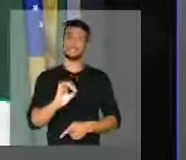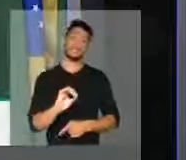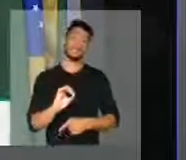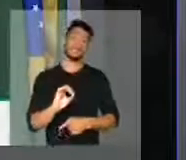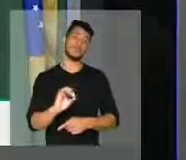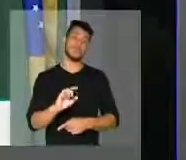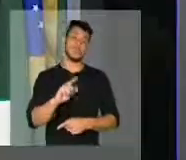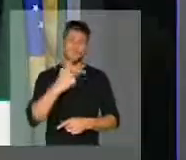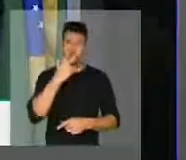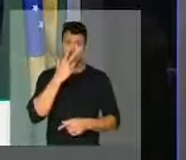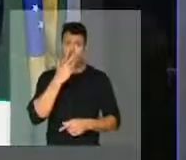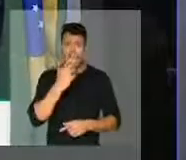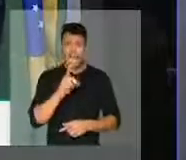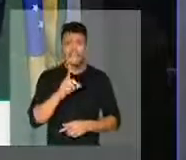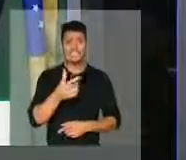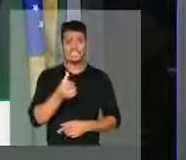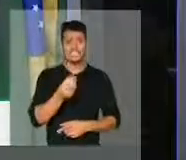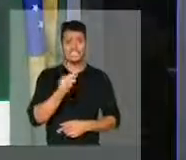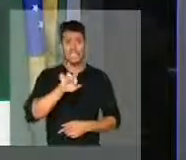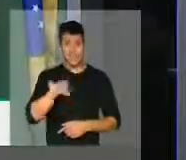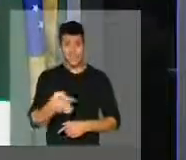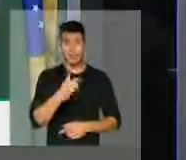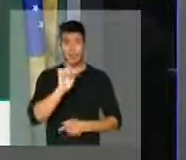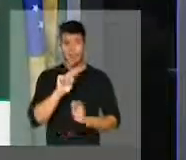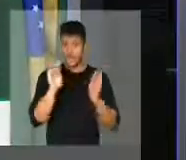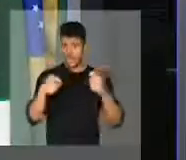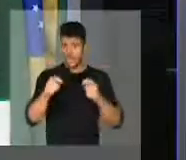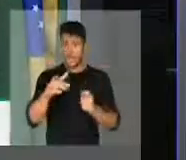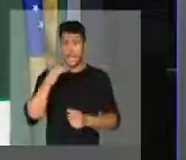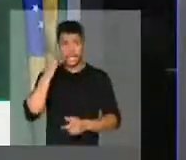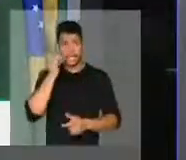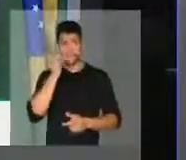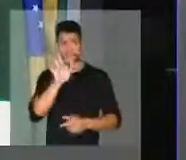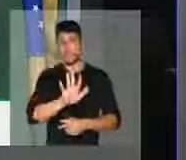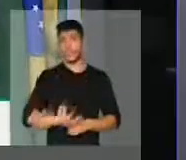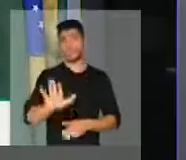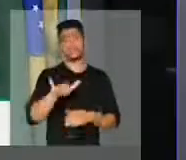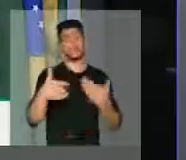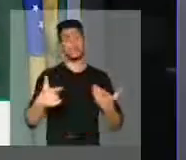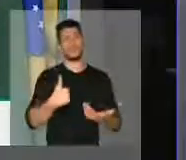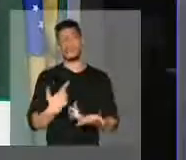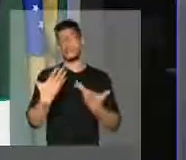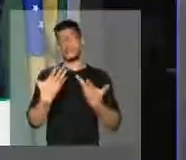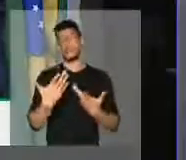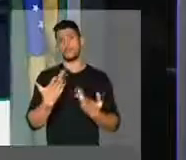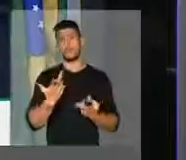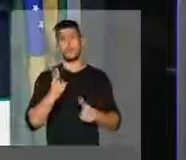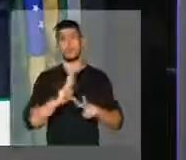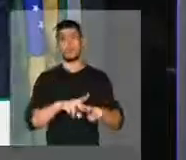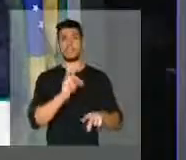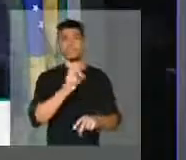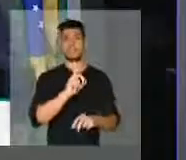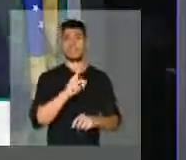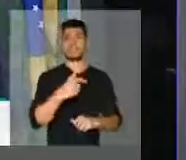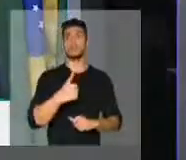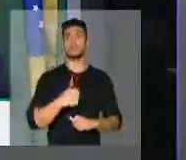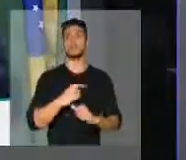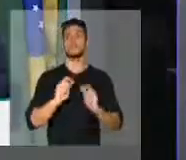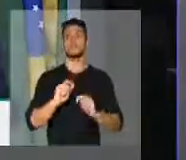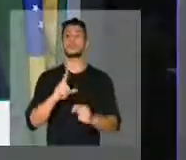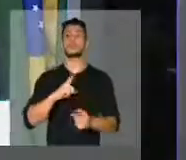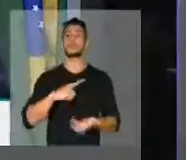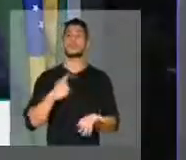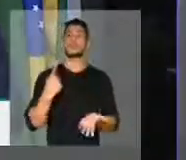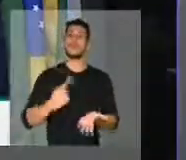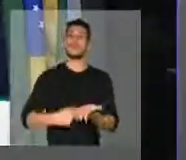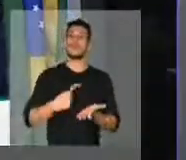deputado federal está em outro mundo. Portanto, não me sinto preso a ninguém. Eu me sinto preso aos compromissos